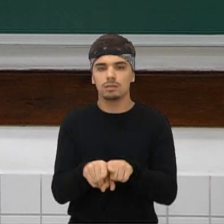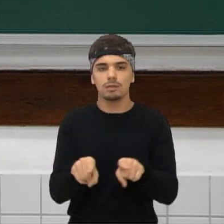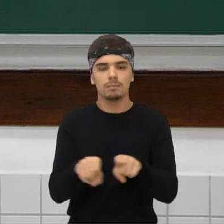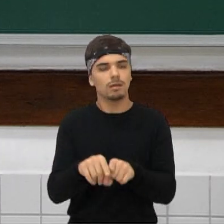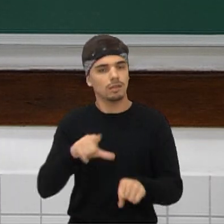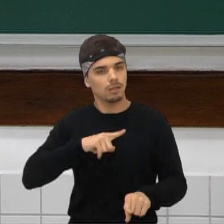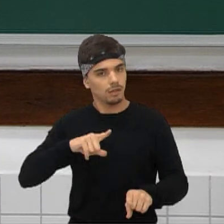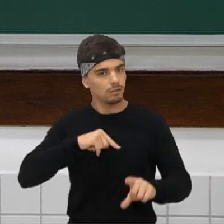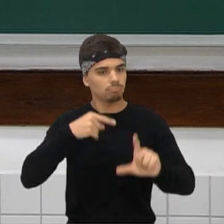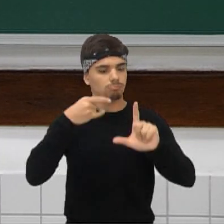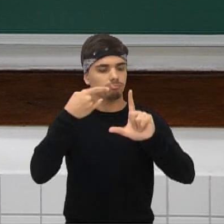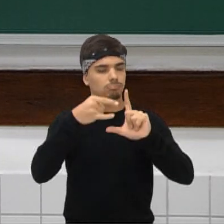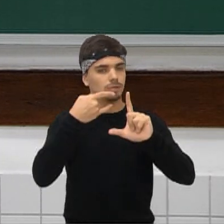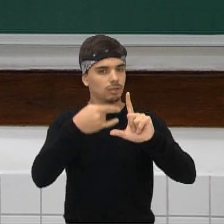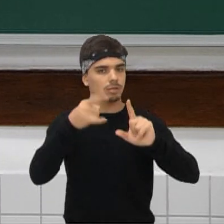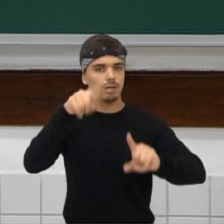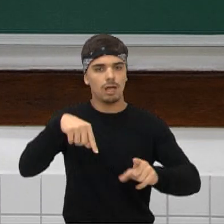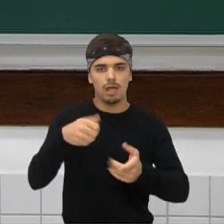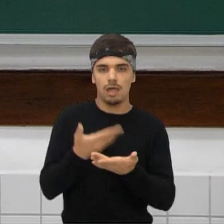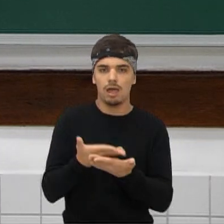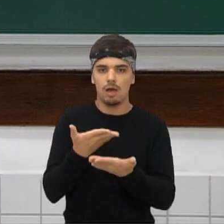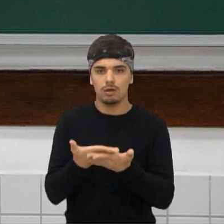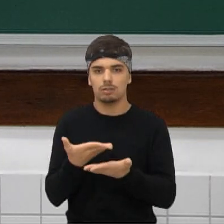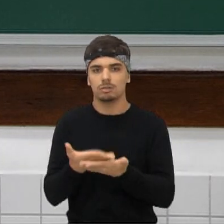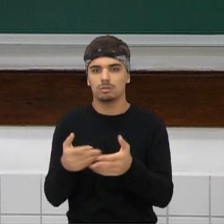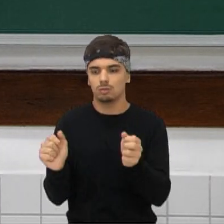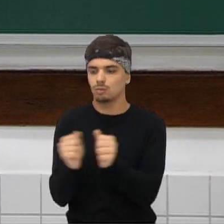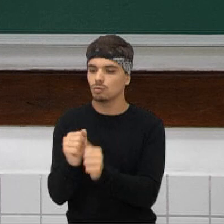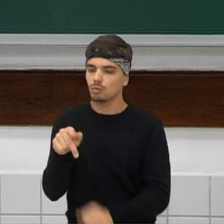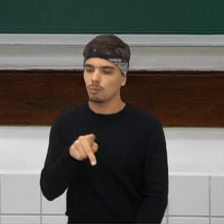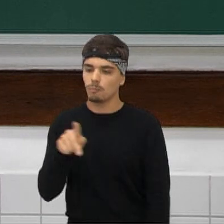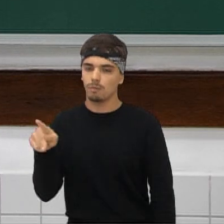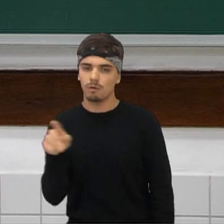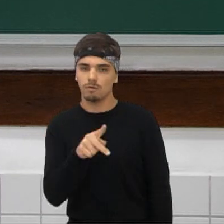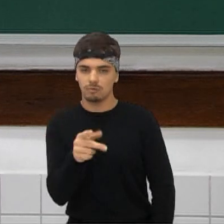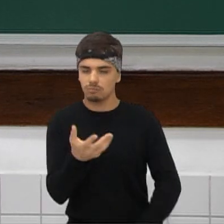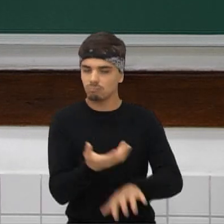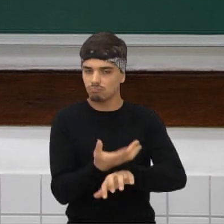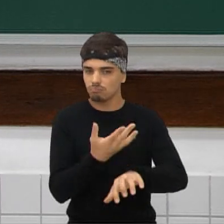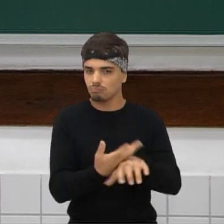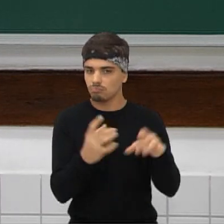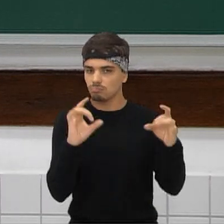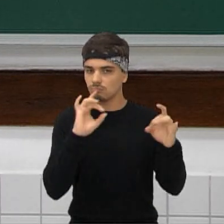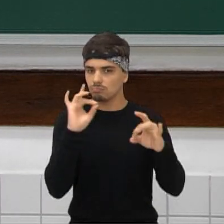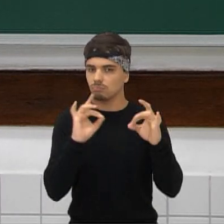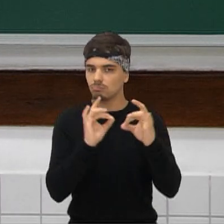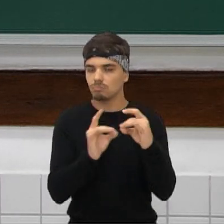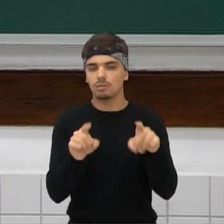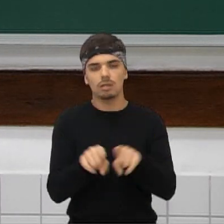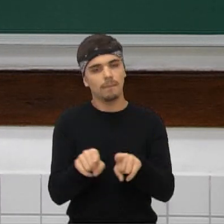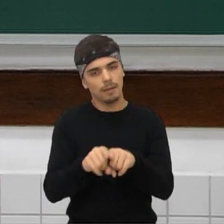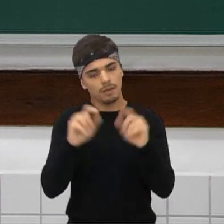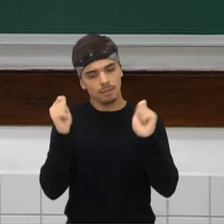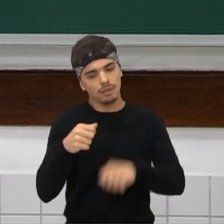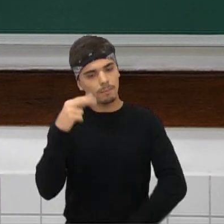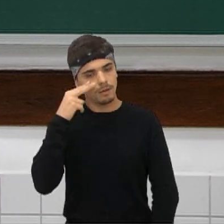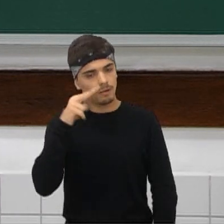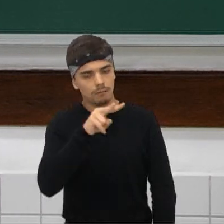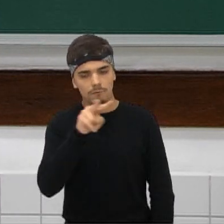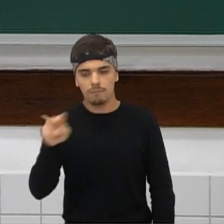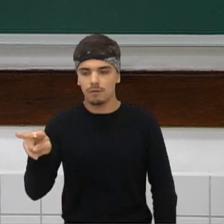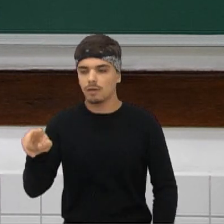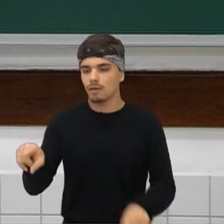os Meets, que são aquelas aulas com o nosso professor, né, da disciplina. Assim a gente pode rever,